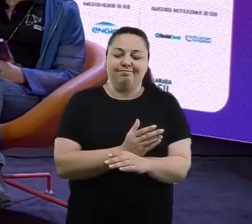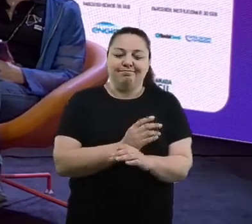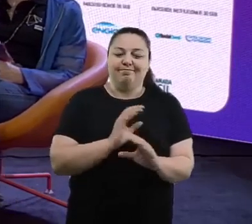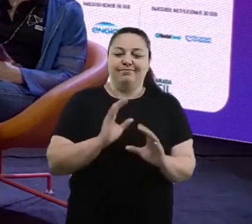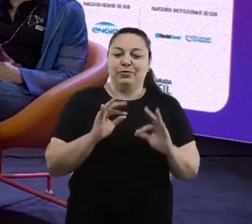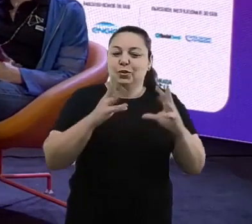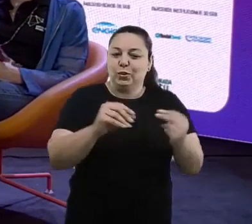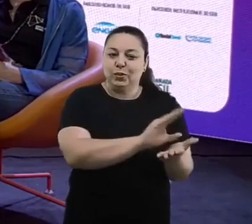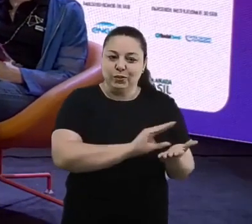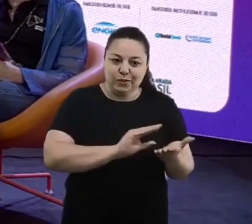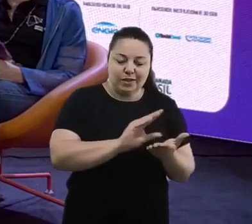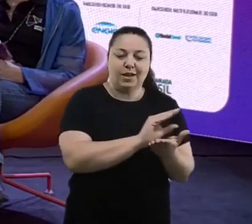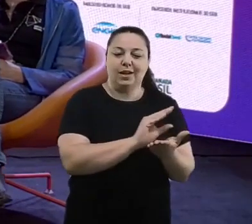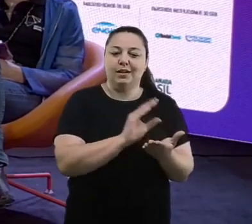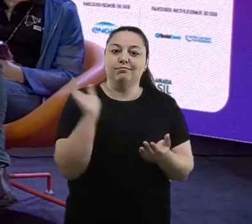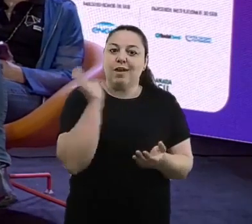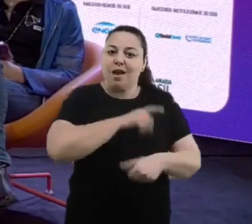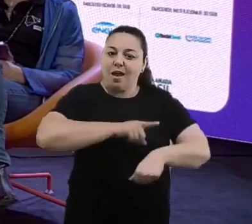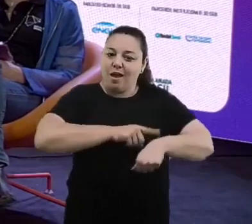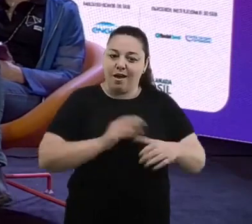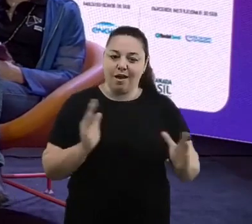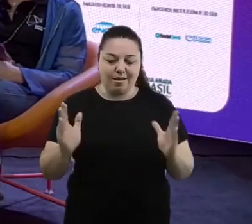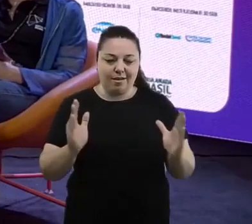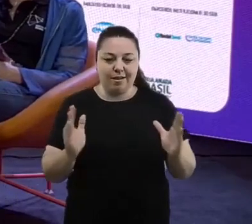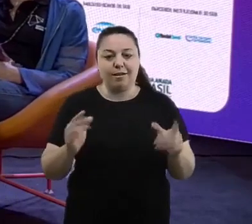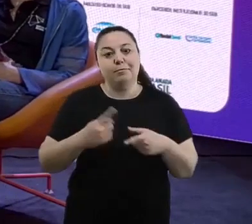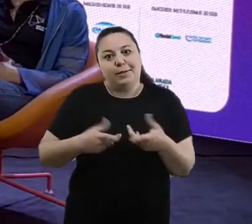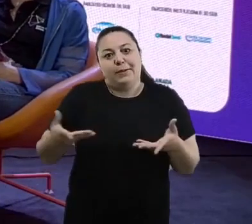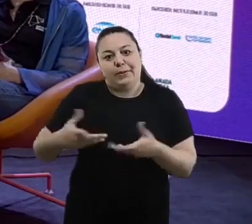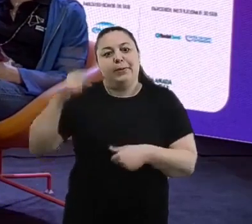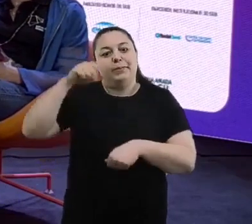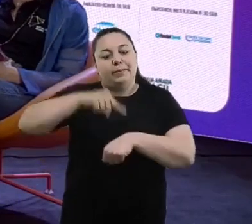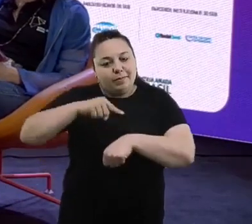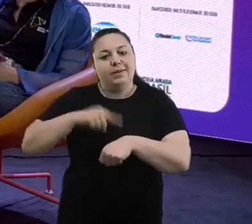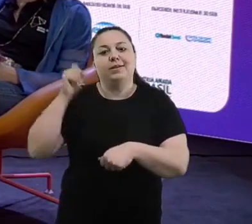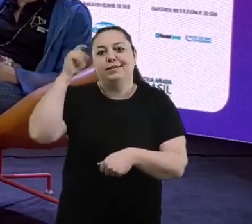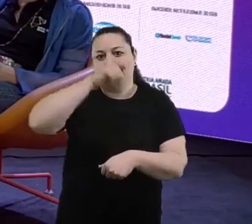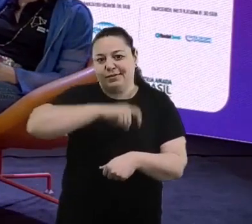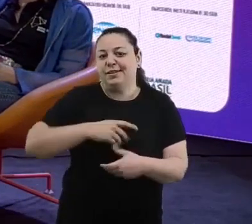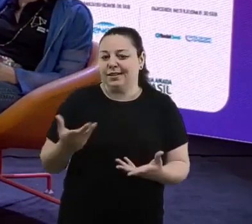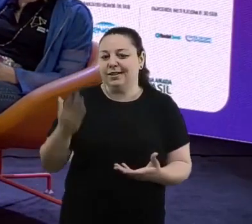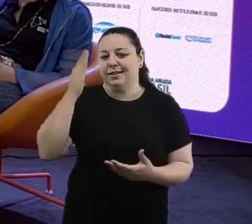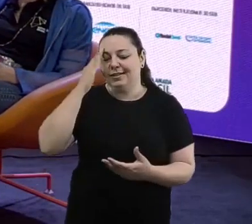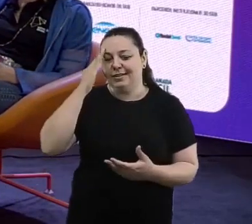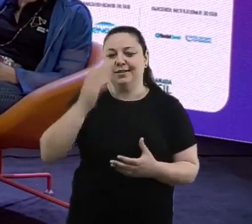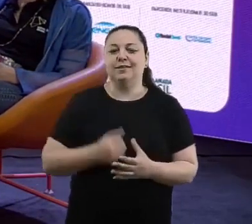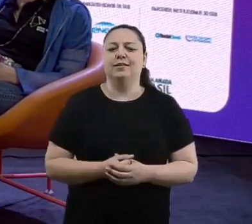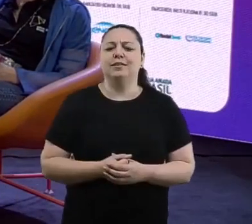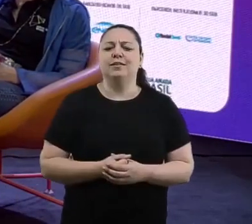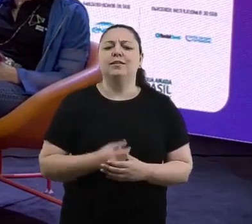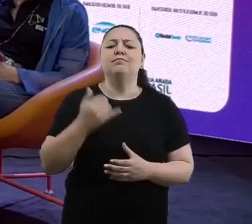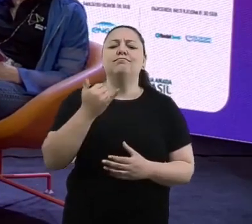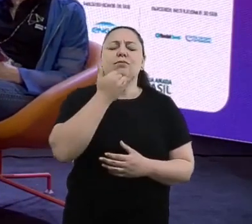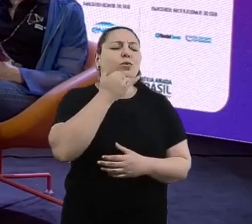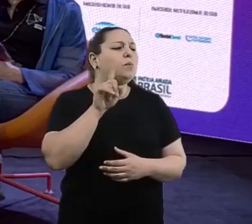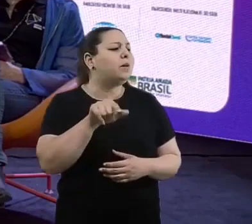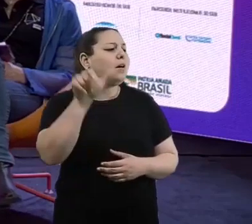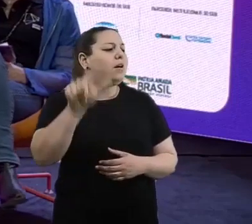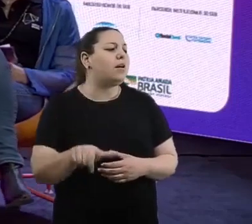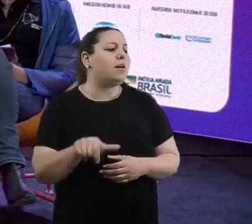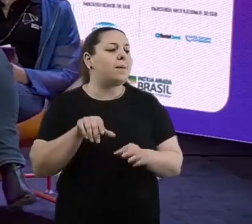né? Então, muito obrigada, Natália. Parabéns para o time inteiro, também para o mentor, não sei se é mentora, quem é o mentor deles? É o mentor, é o Gabriel. É